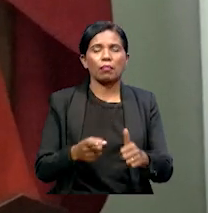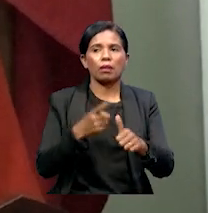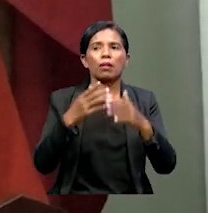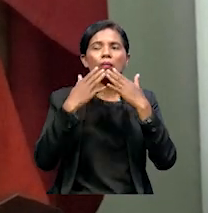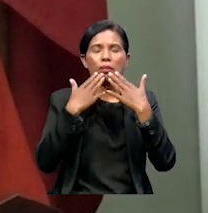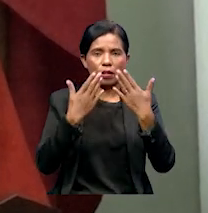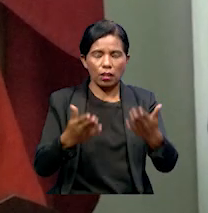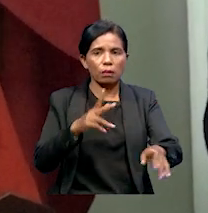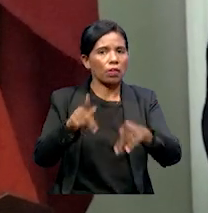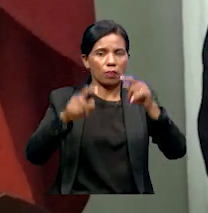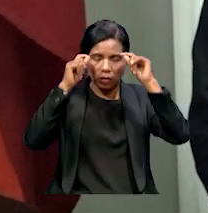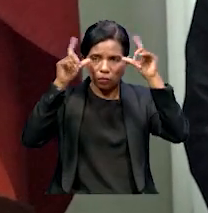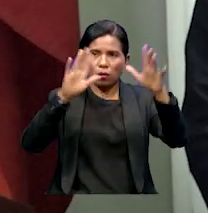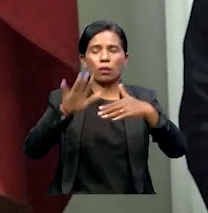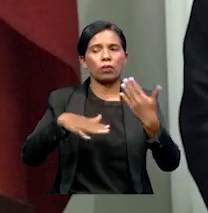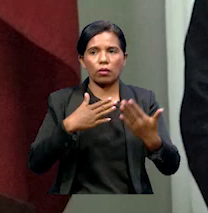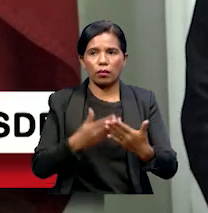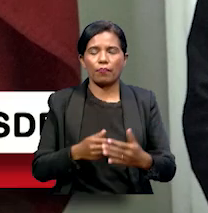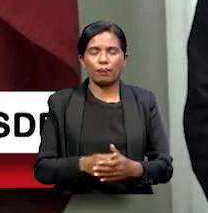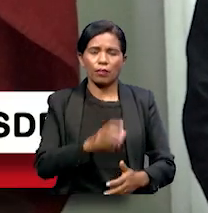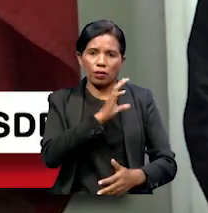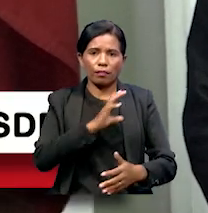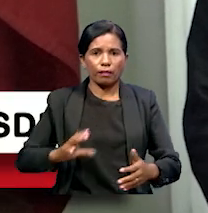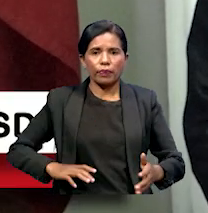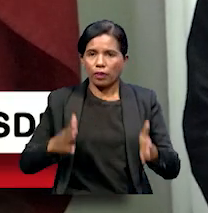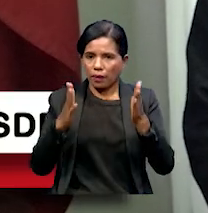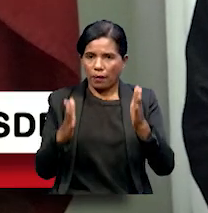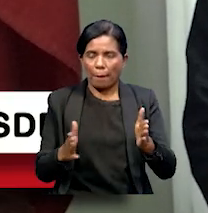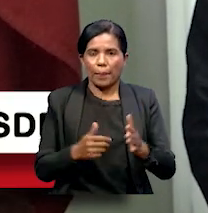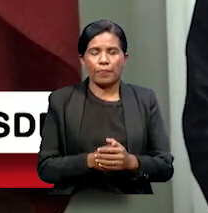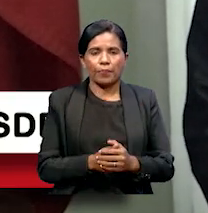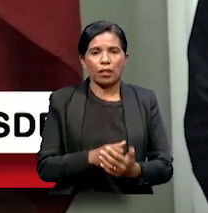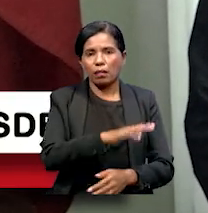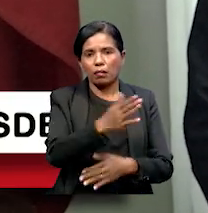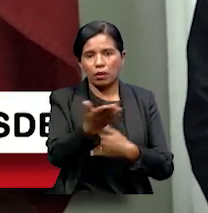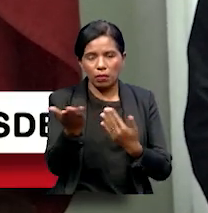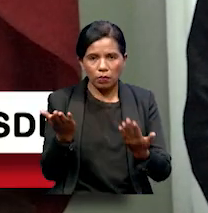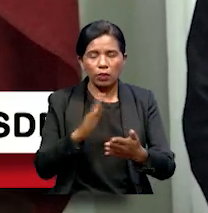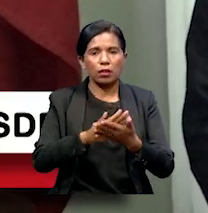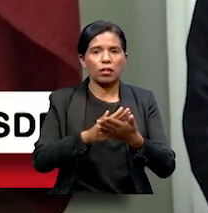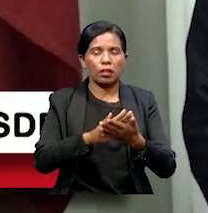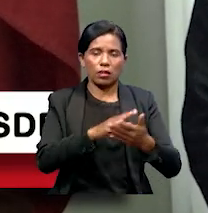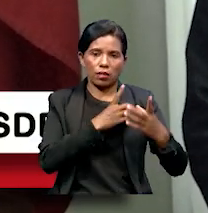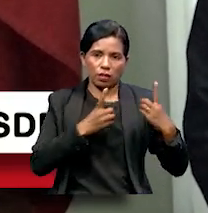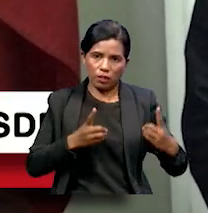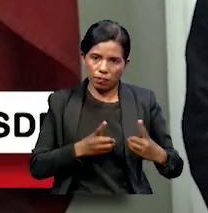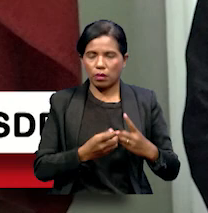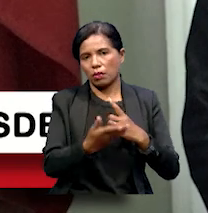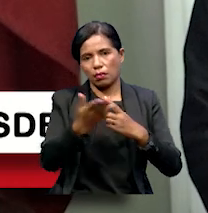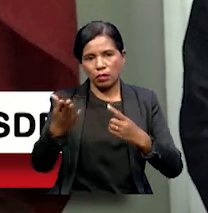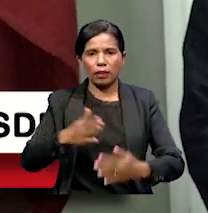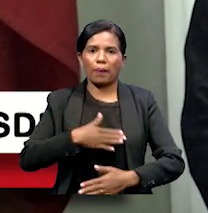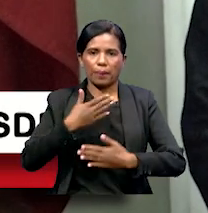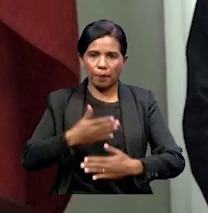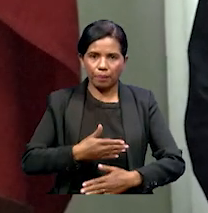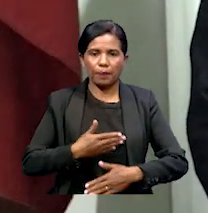Timor Bantoma, Rosarani Toma. Vai ter voz ser minha domi, vai ter voz ser minha solo,